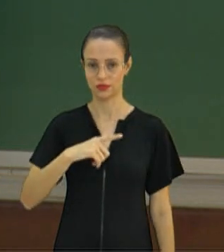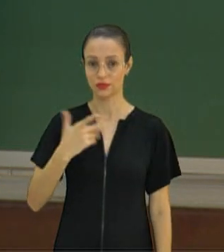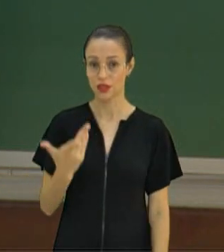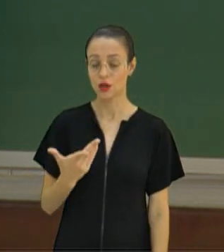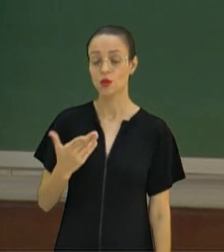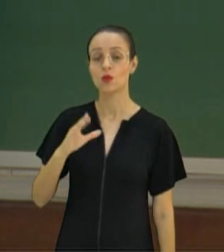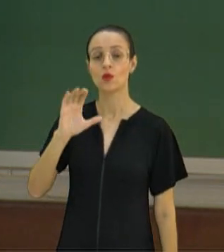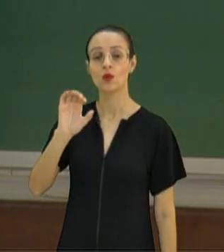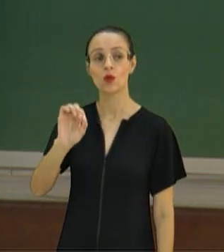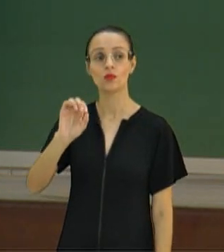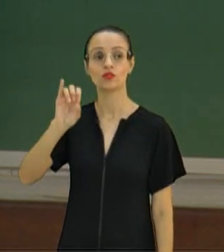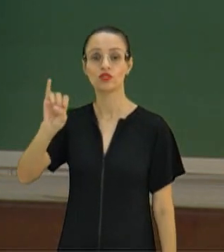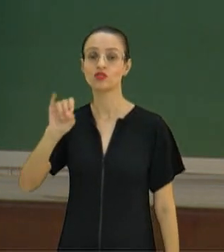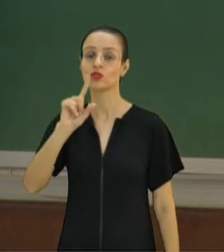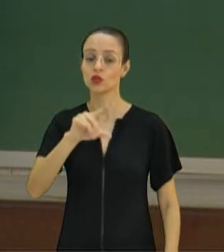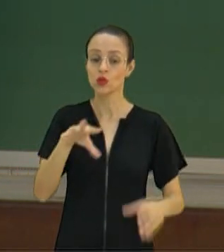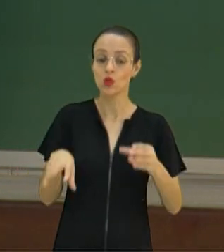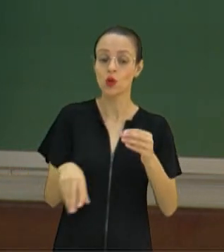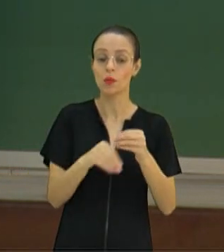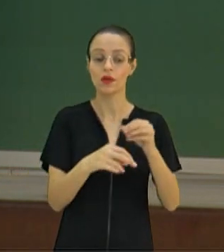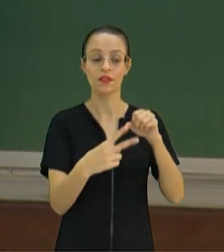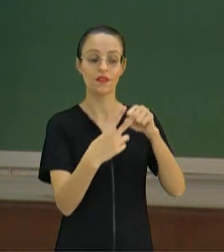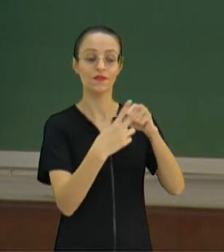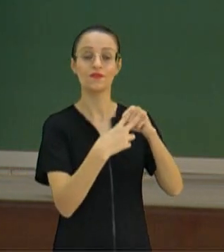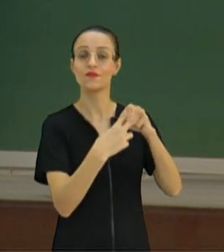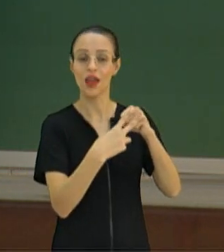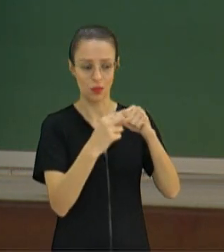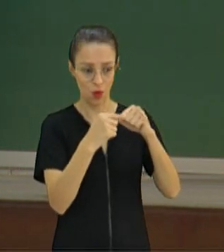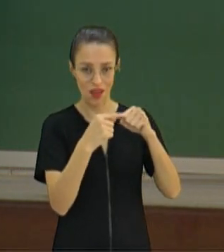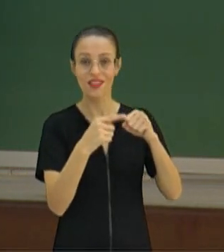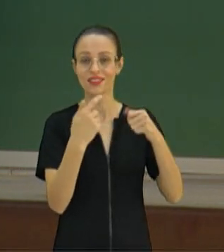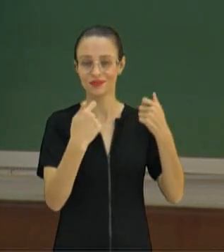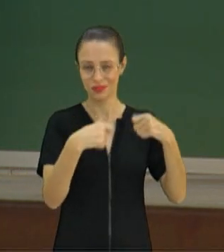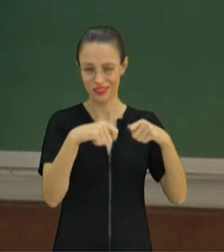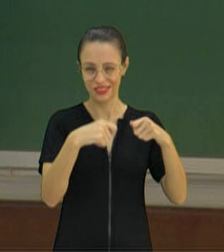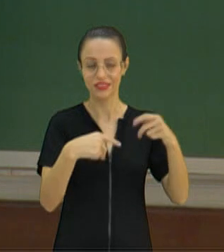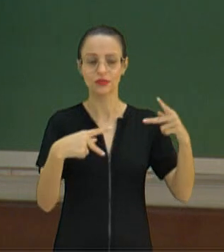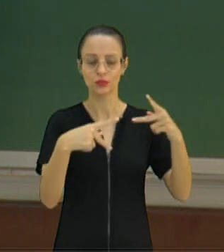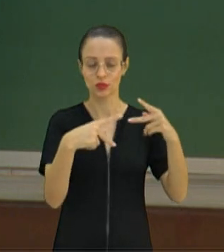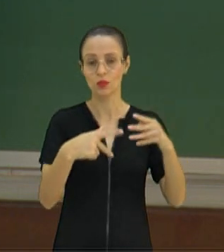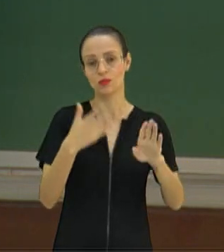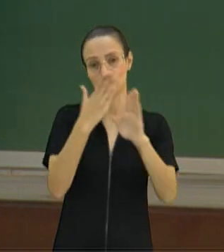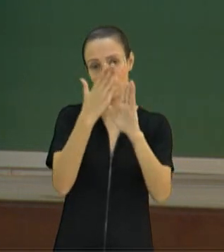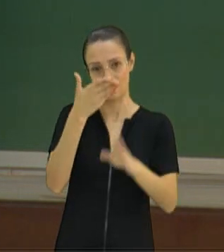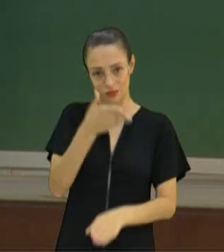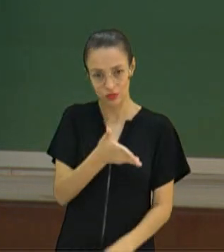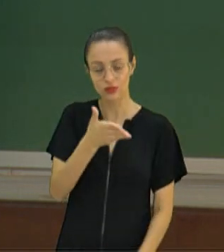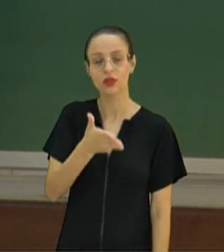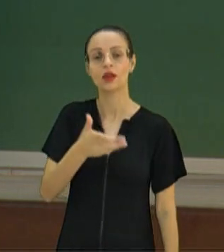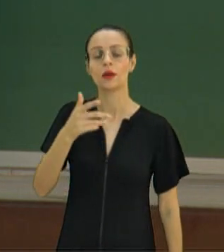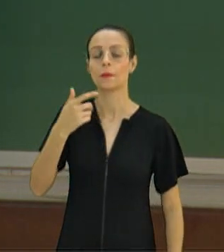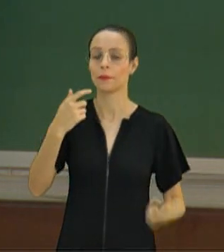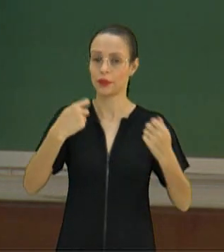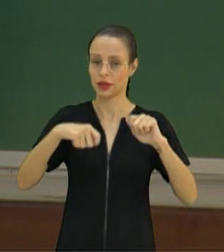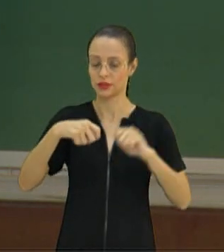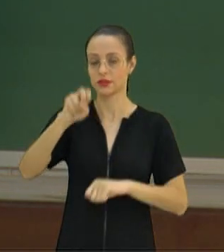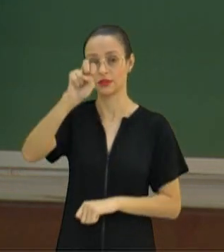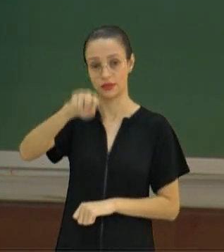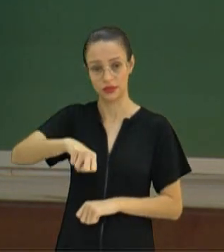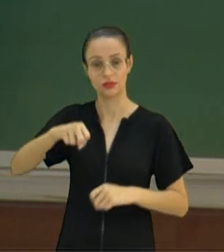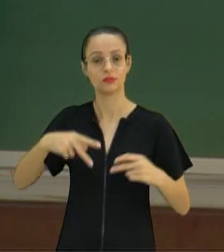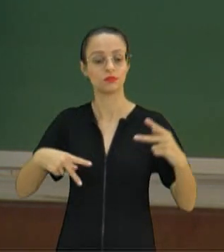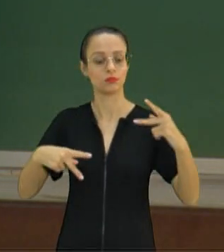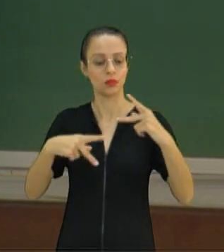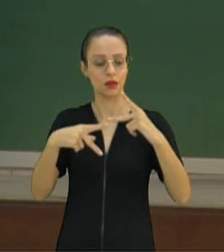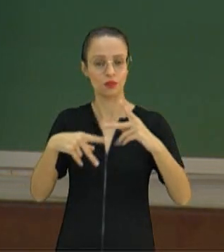objeto direto completa o sentido de um verbo transitivo indireto. E, por causa disso, ele sim necessita de